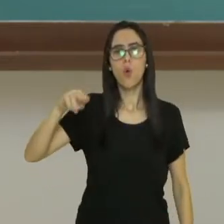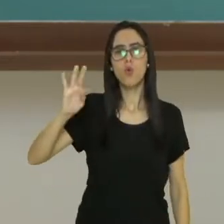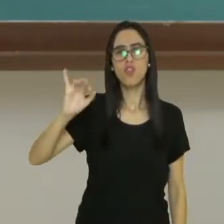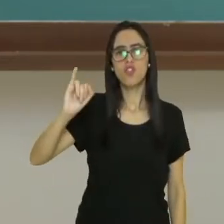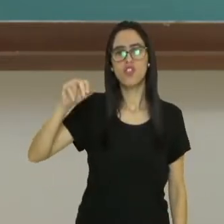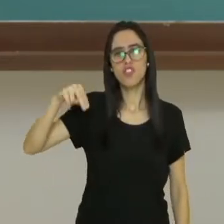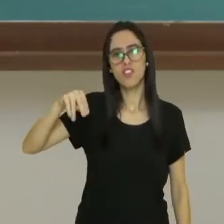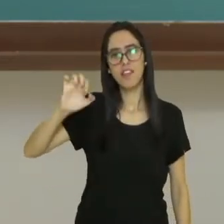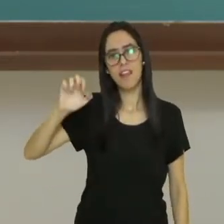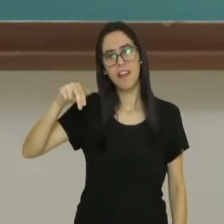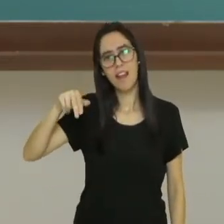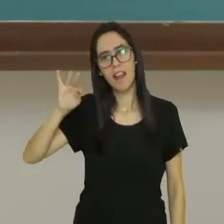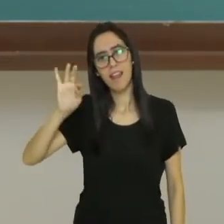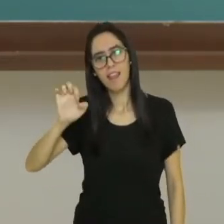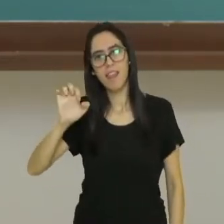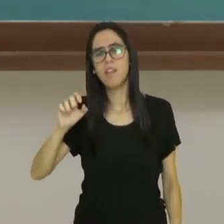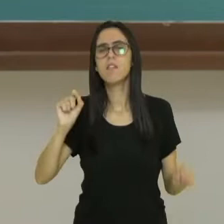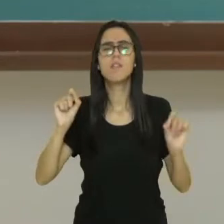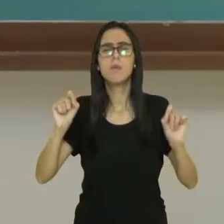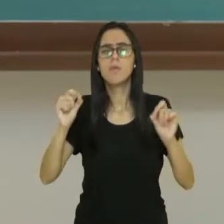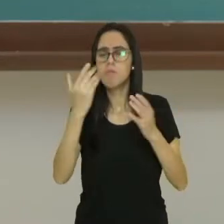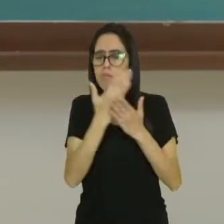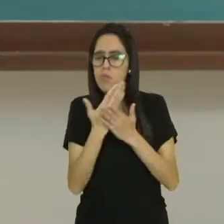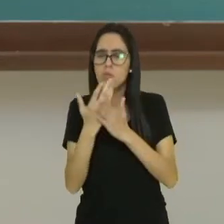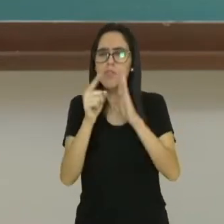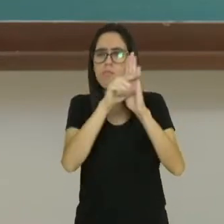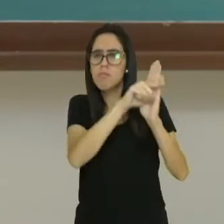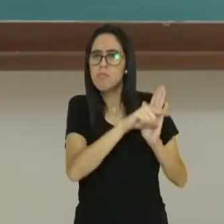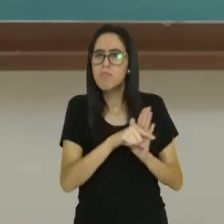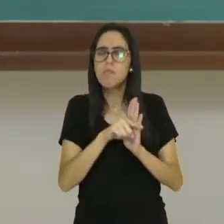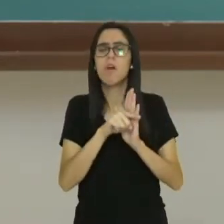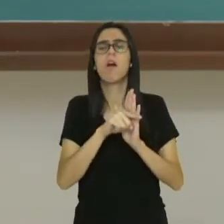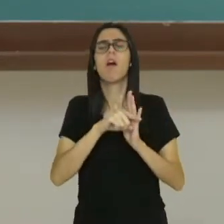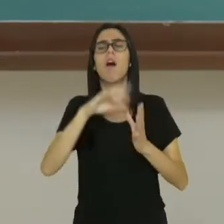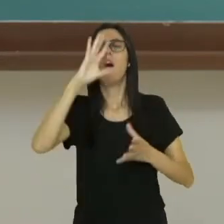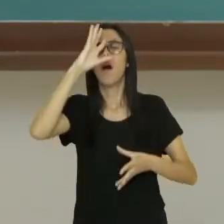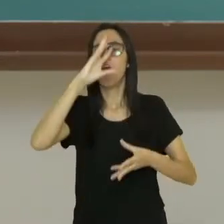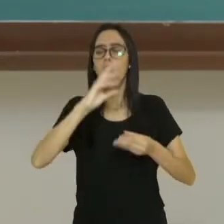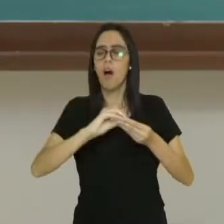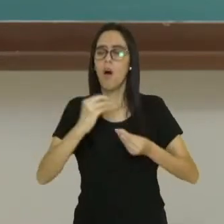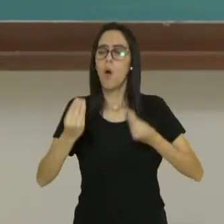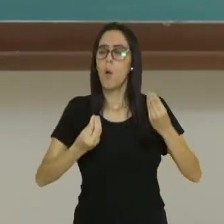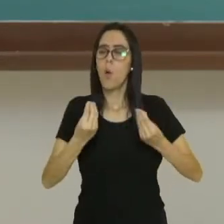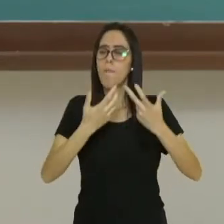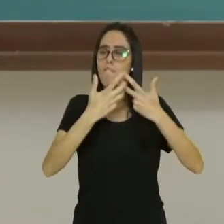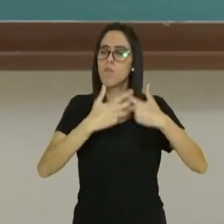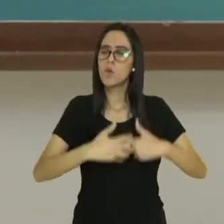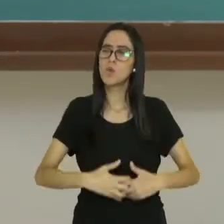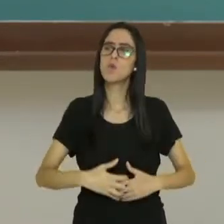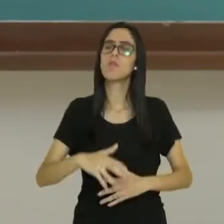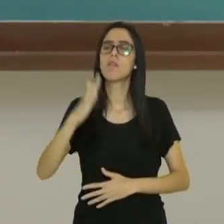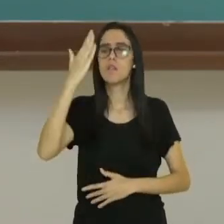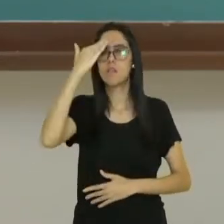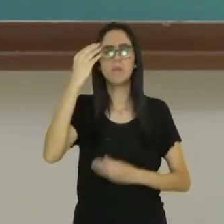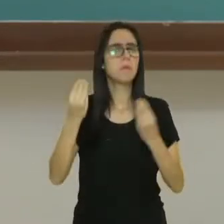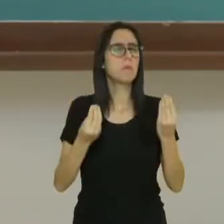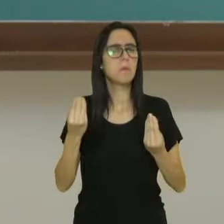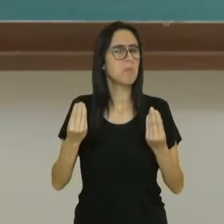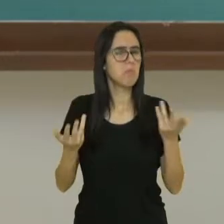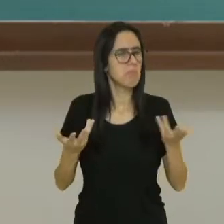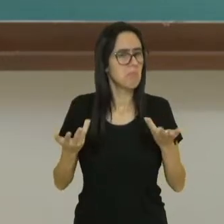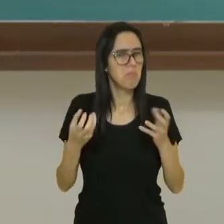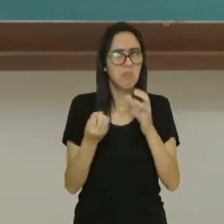são os principais estudos e explicações que nos levam a entender como surgiram, como se